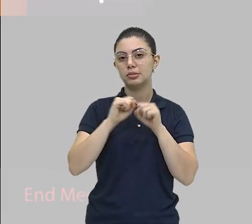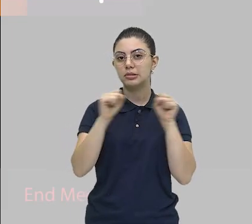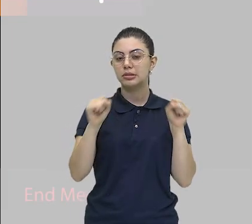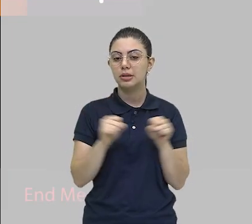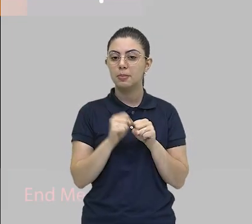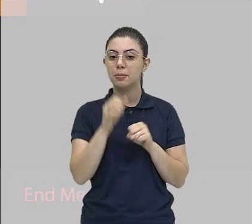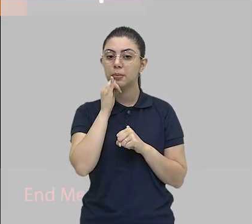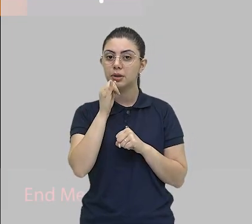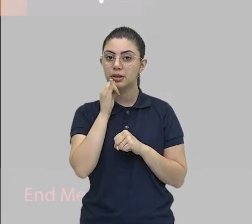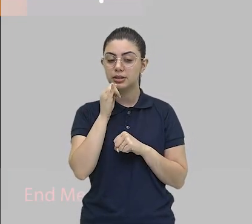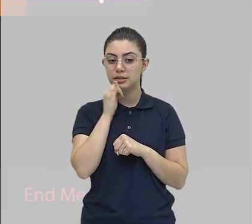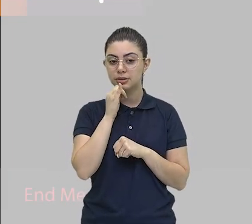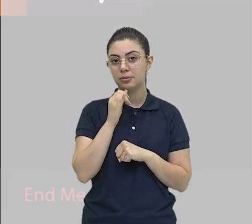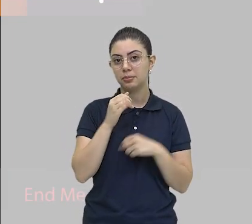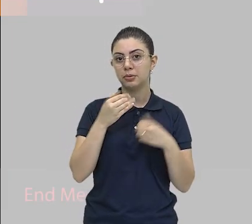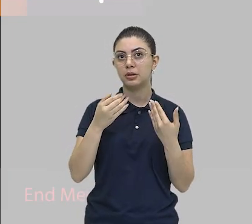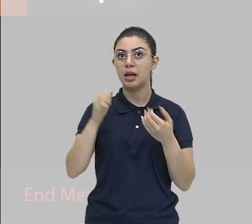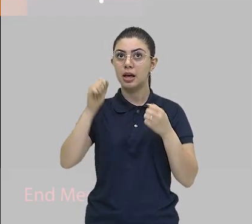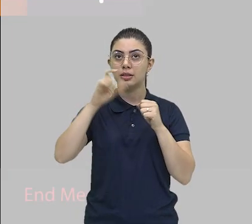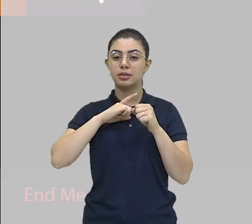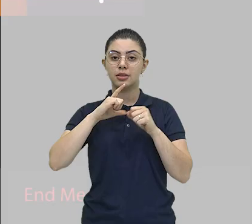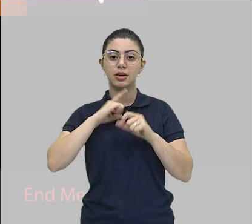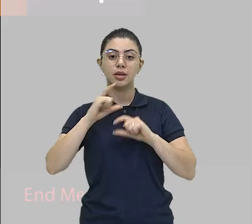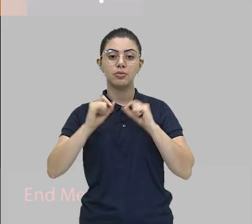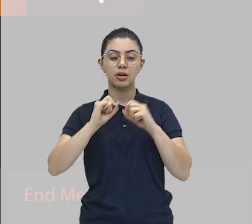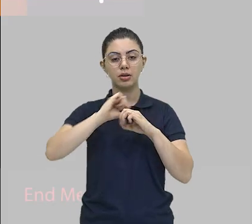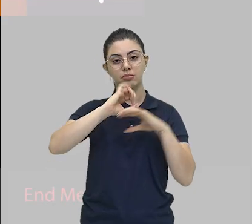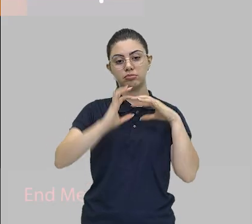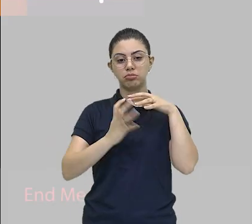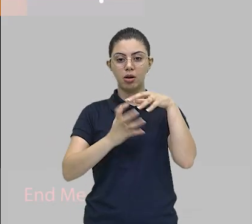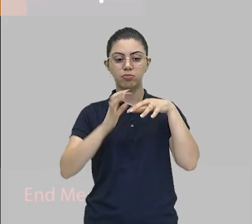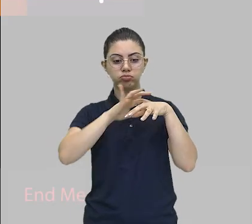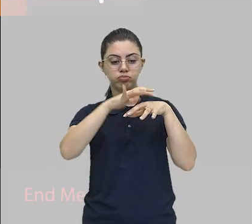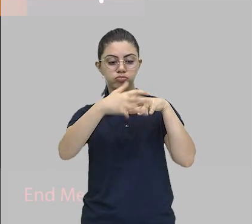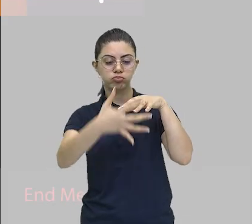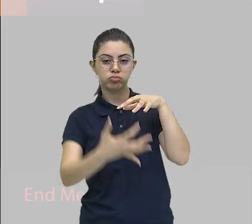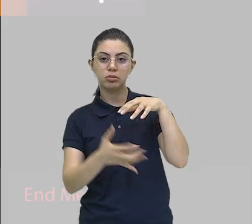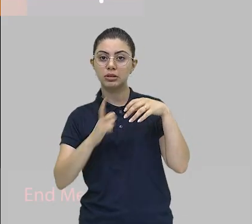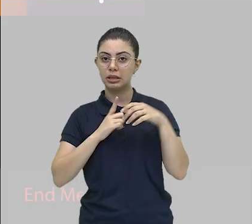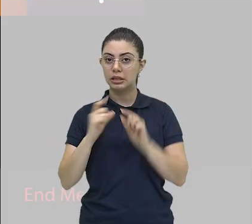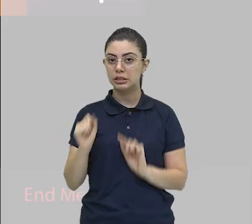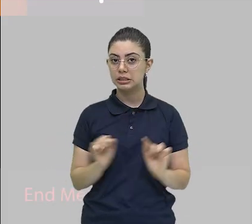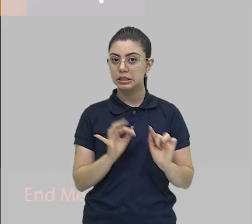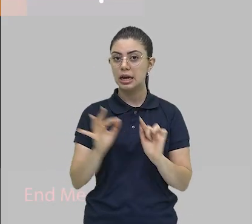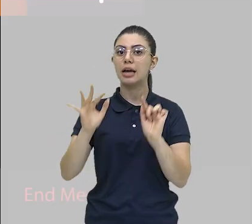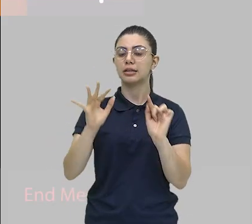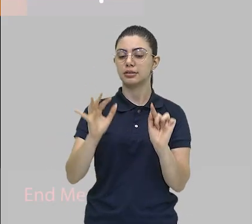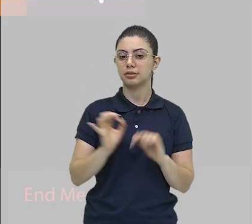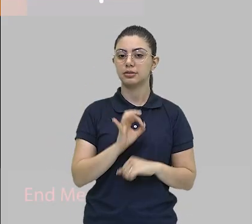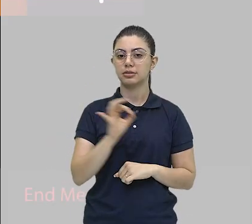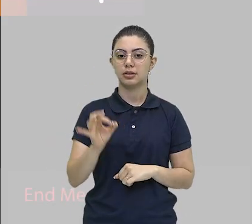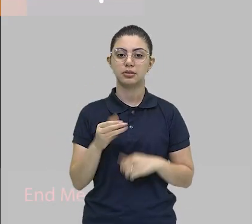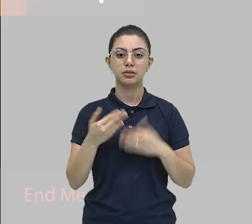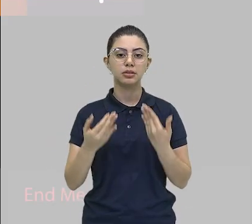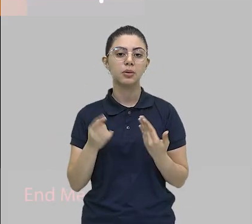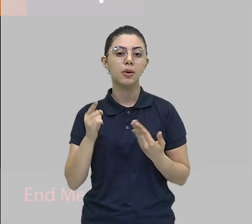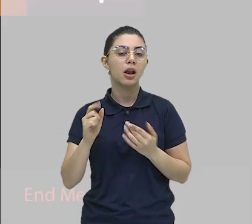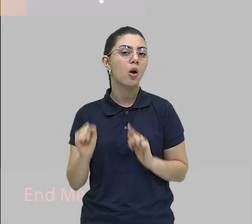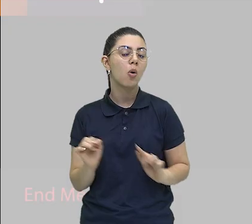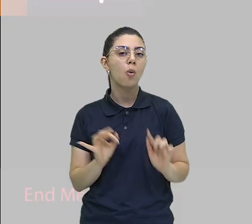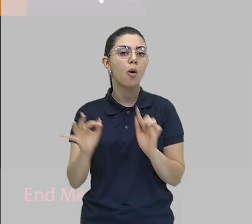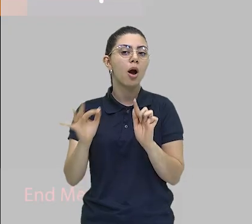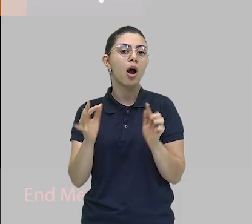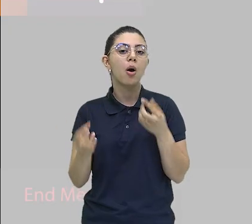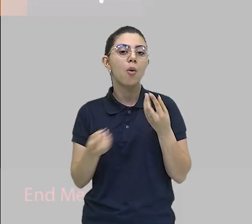caso da atmosfera, nós temos gases ali que estão compondo a atmosfera. Esses gases, eles